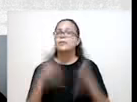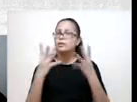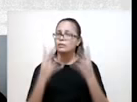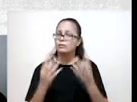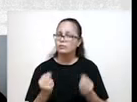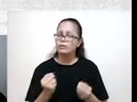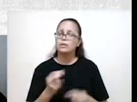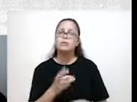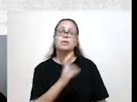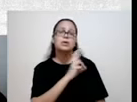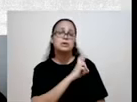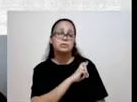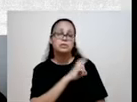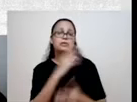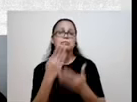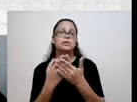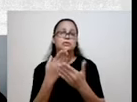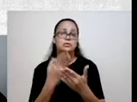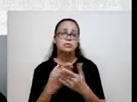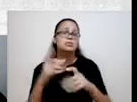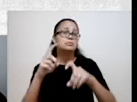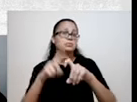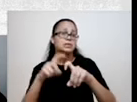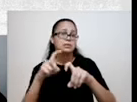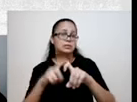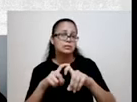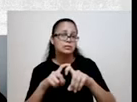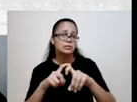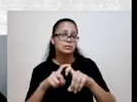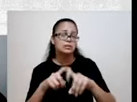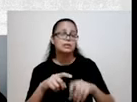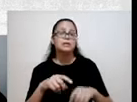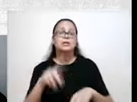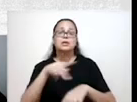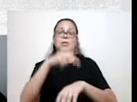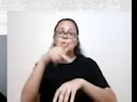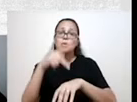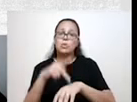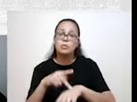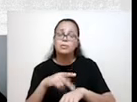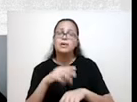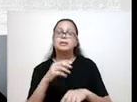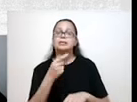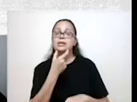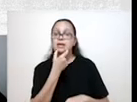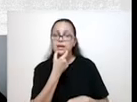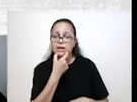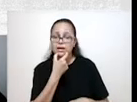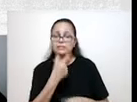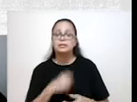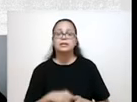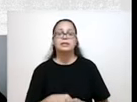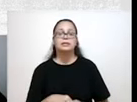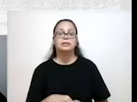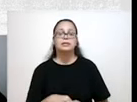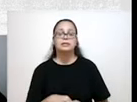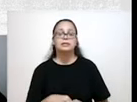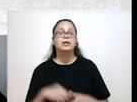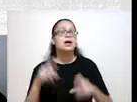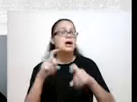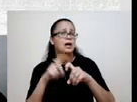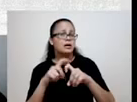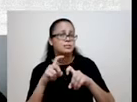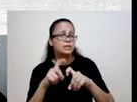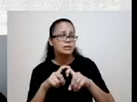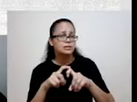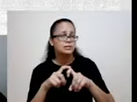considerado responsável pelos estudos de medicina na Inglaterra desse período. As suas obsessões, pela